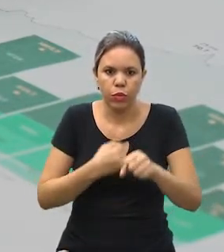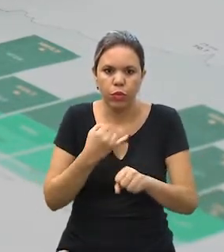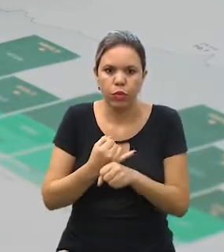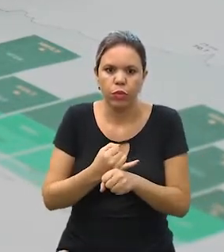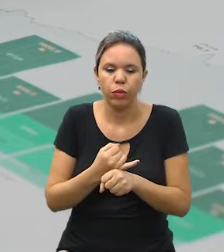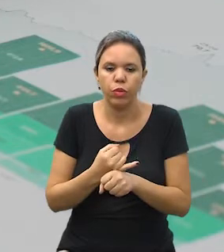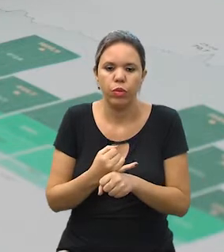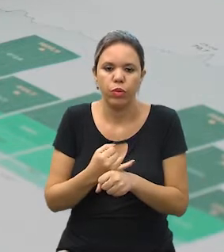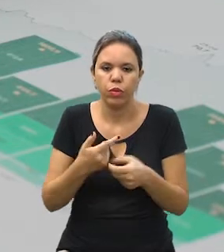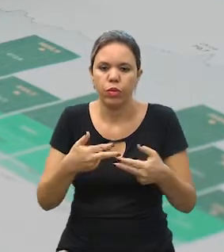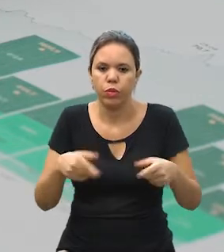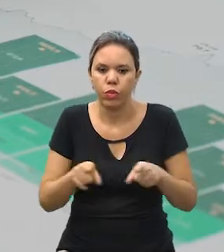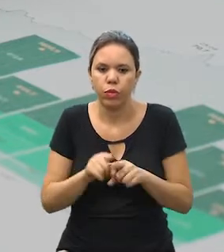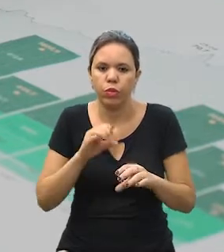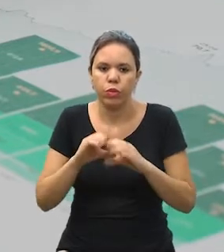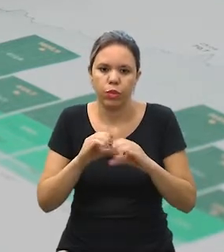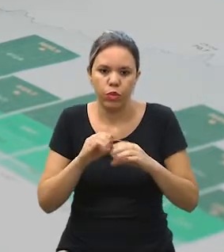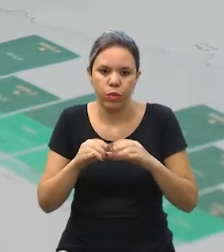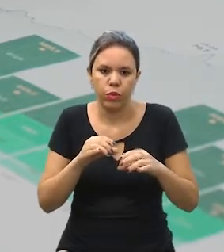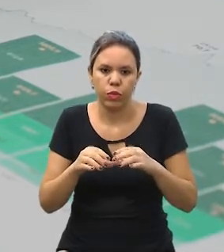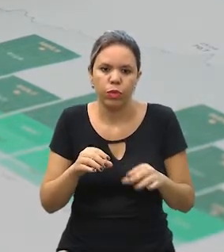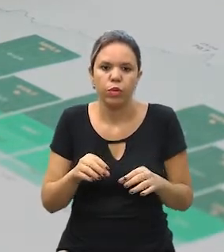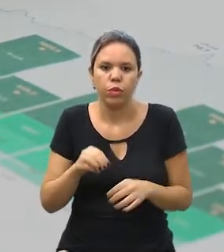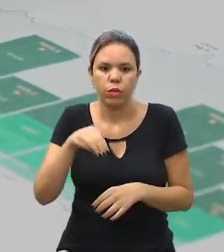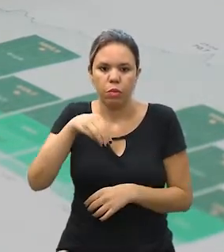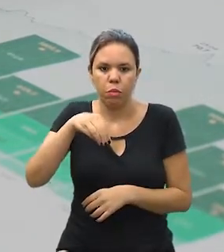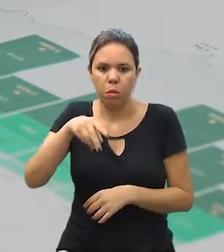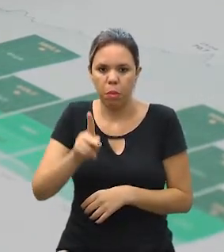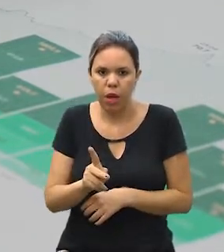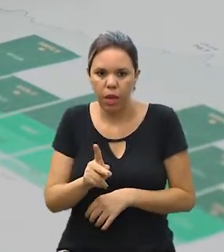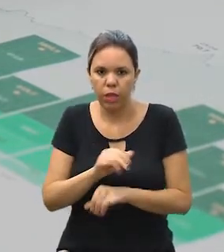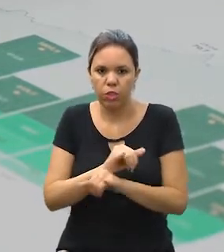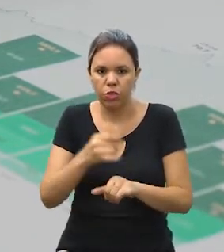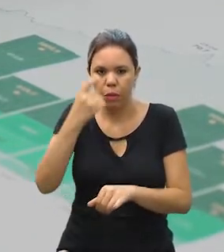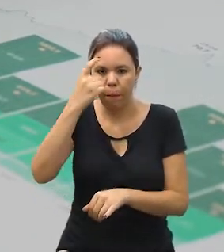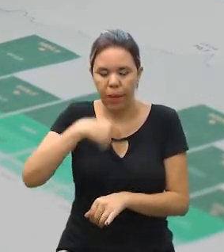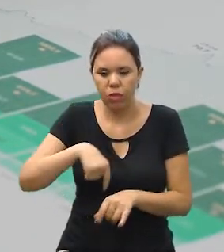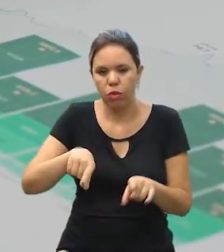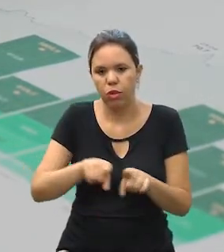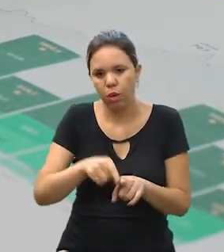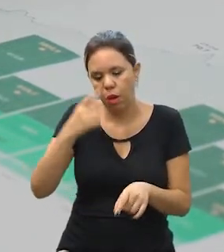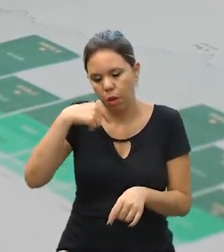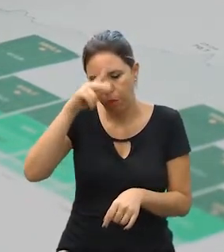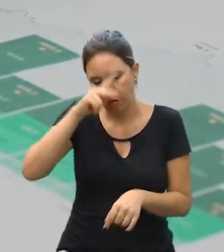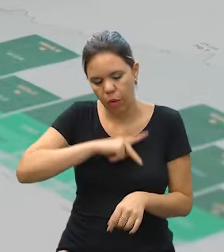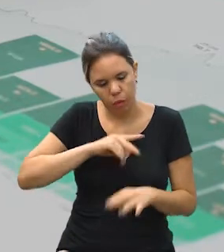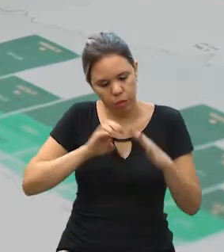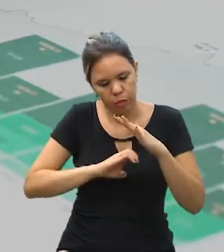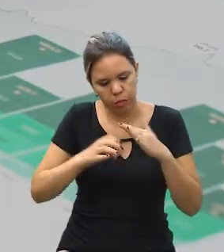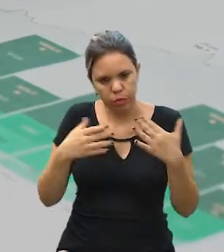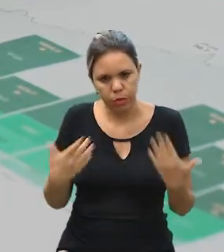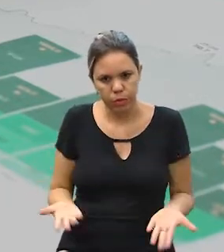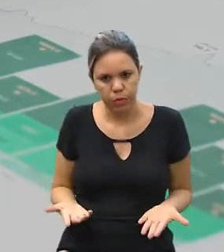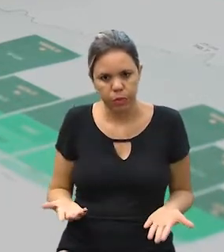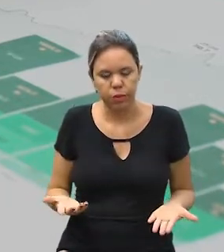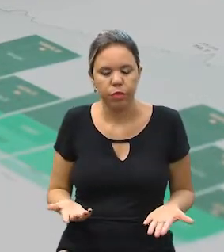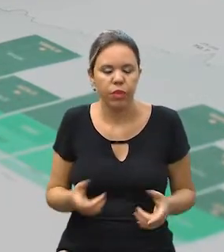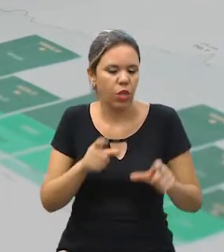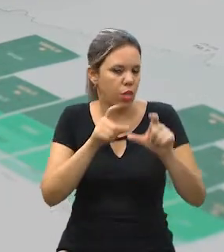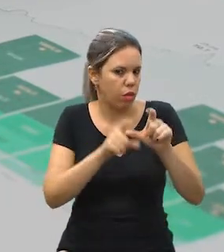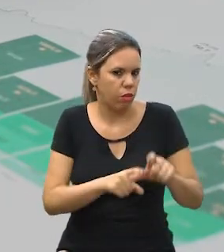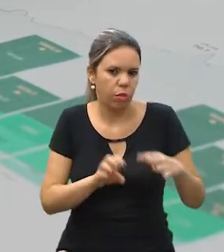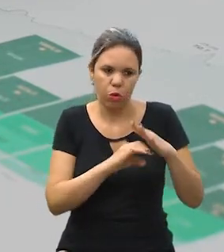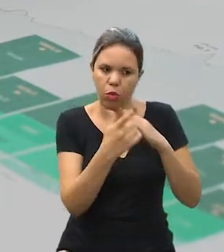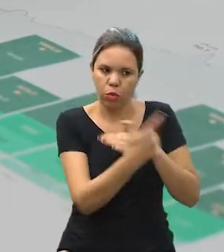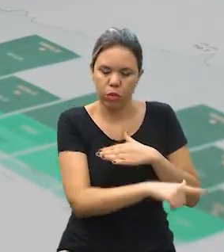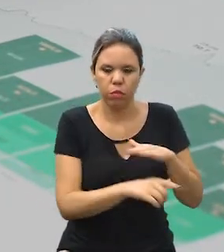community manager, de comunicação, de marketing pessoal, porque agora eu sou a minha empresa. Eu não defendo mais a empresa